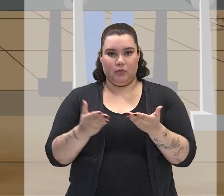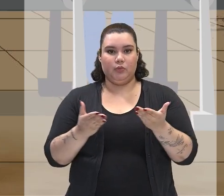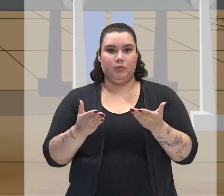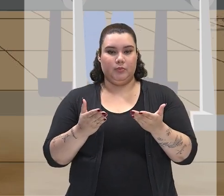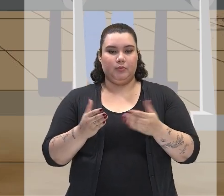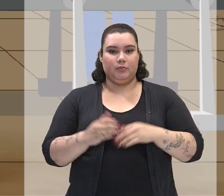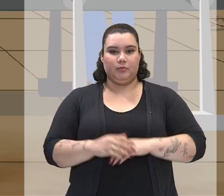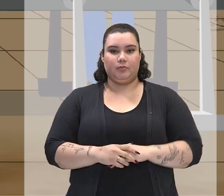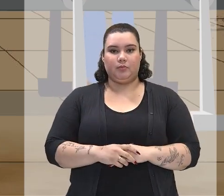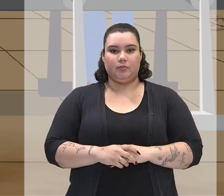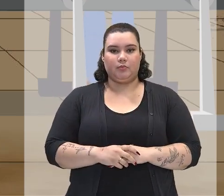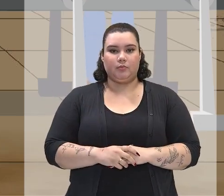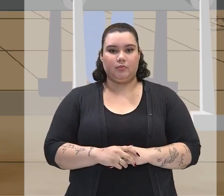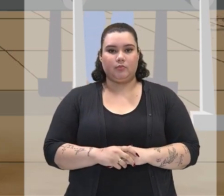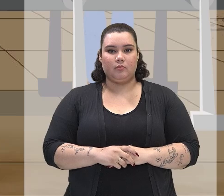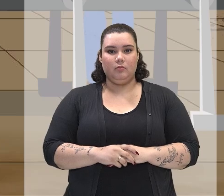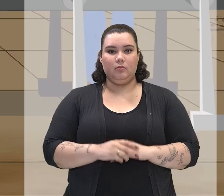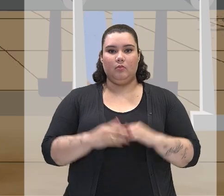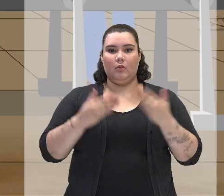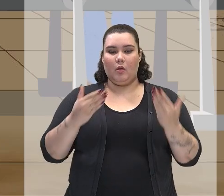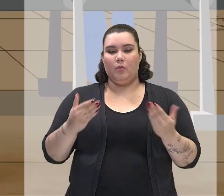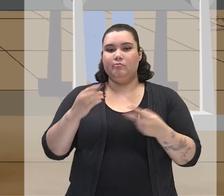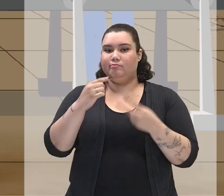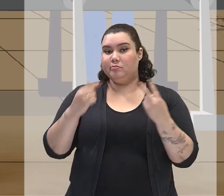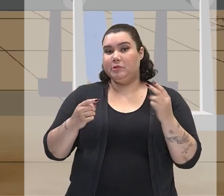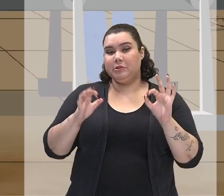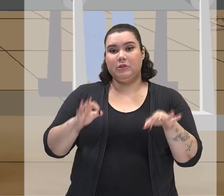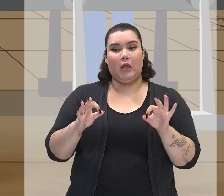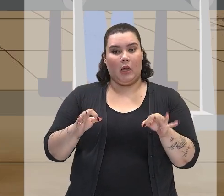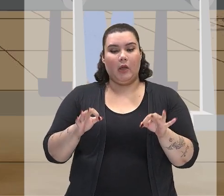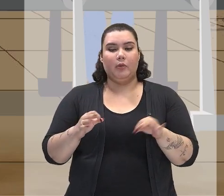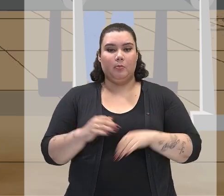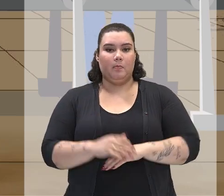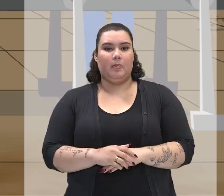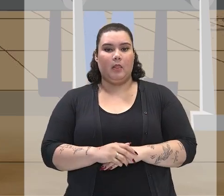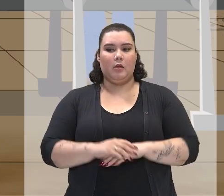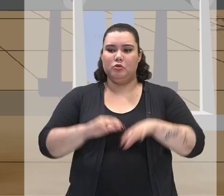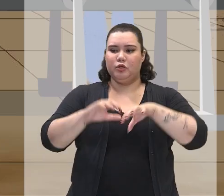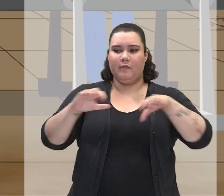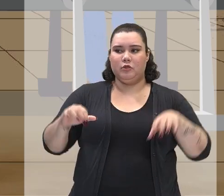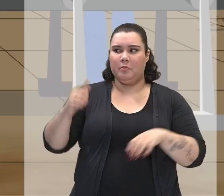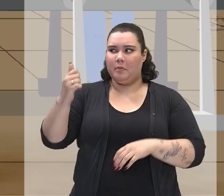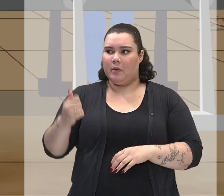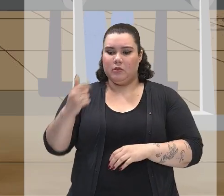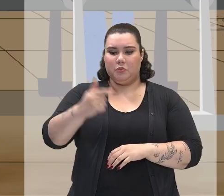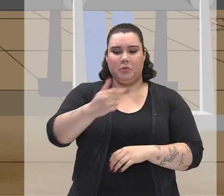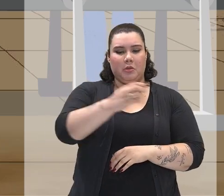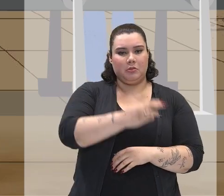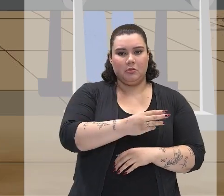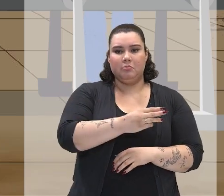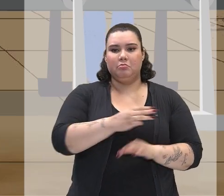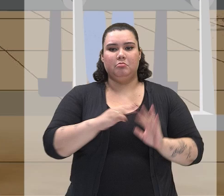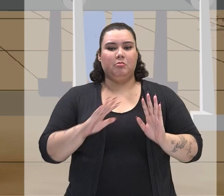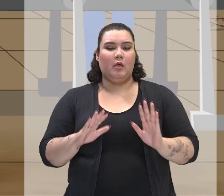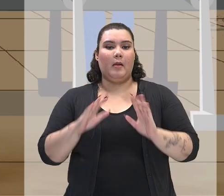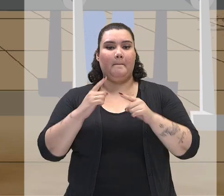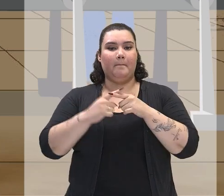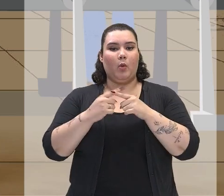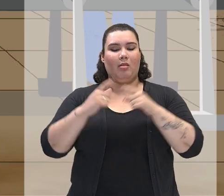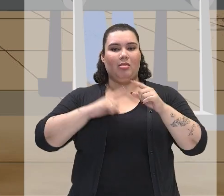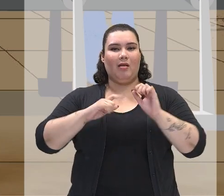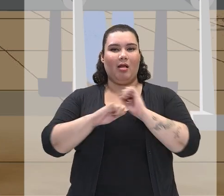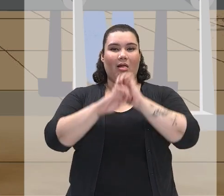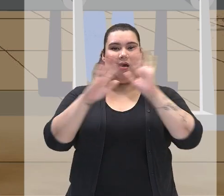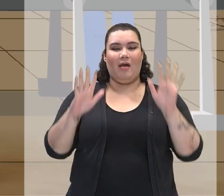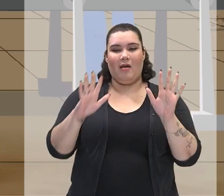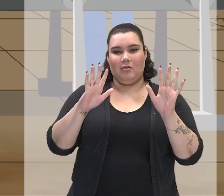único. Na verdade, os dois têm razão. A questão de dividir em primeira, segunda e terceira é para que didaticamente fique mais